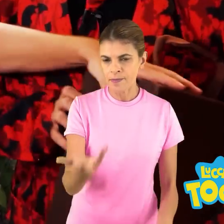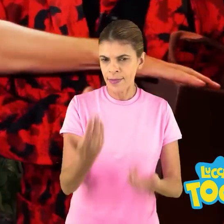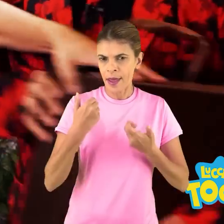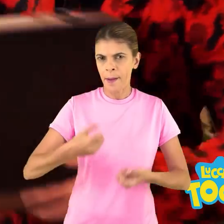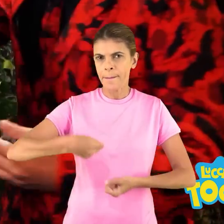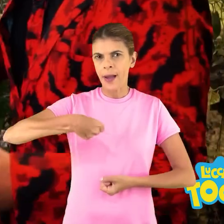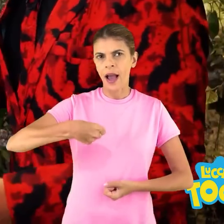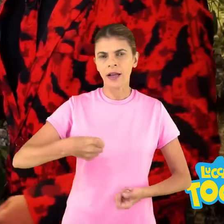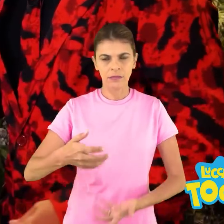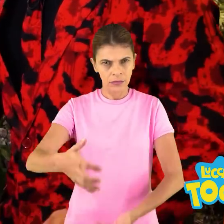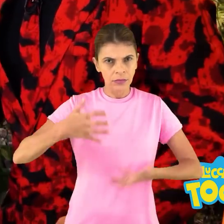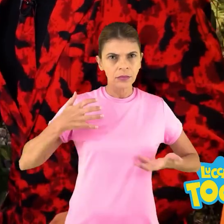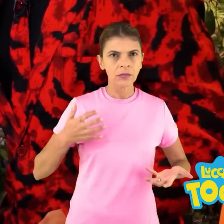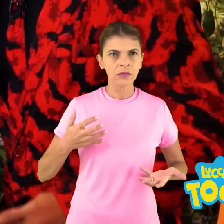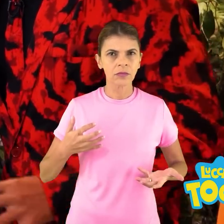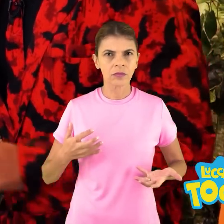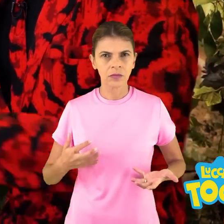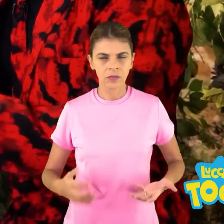pra cá.